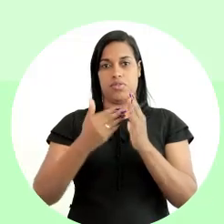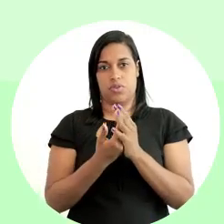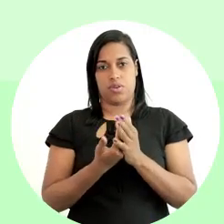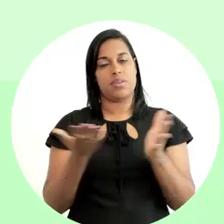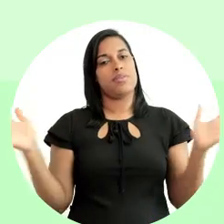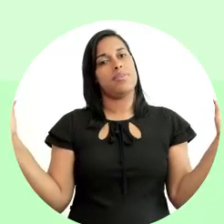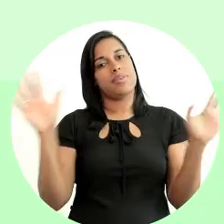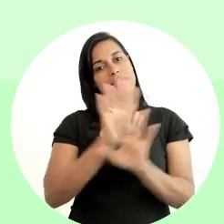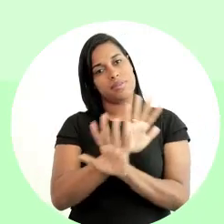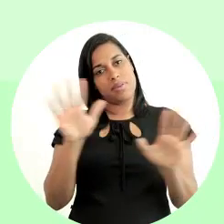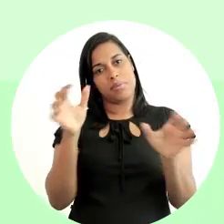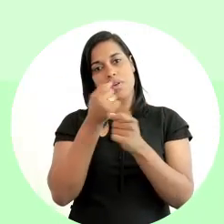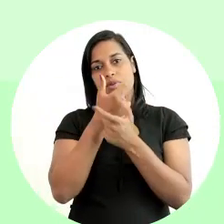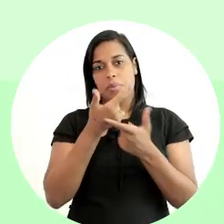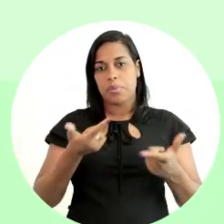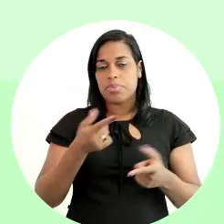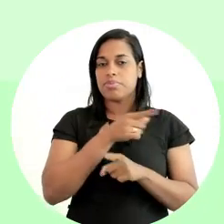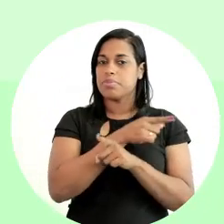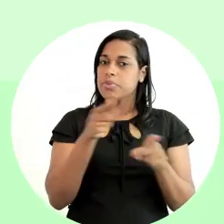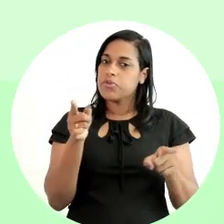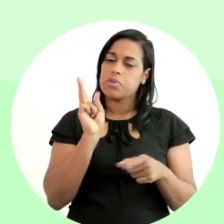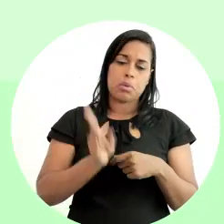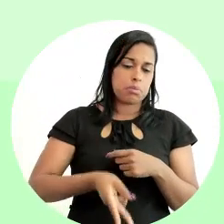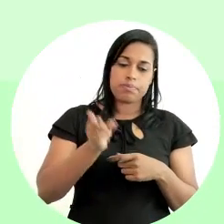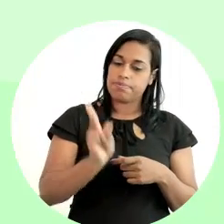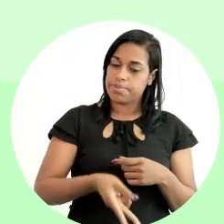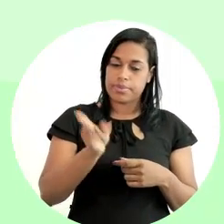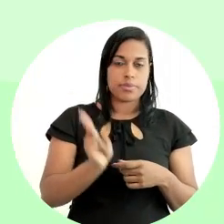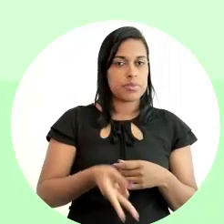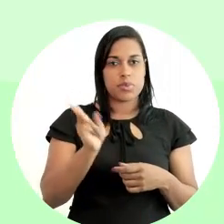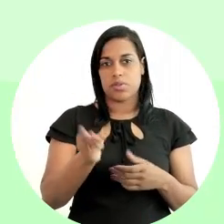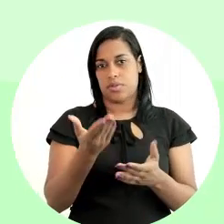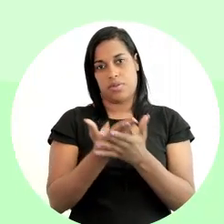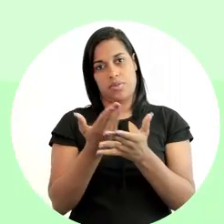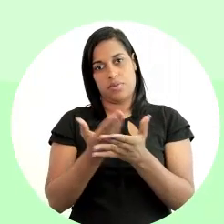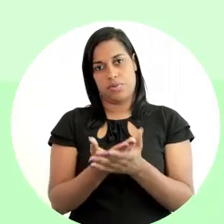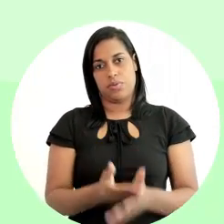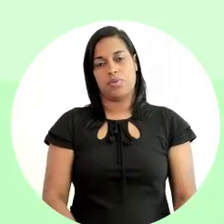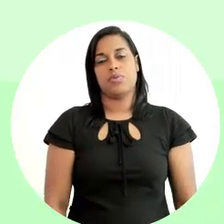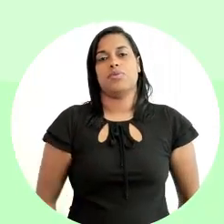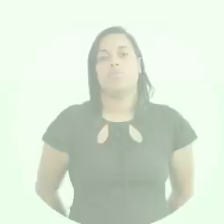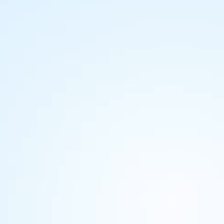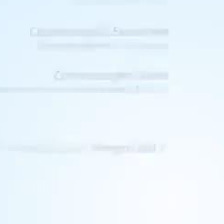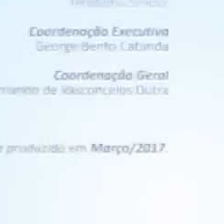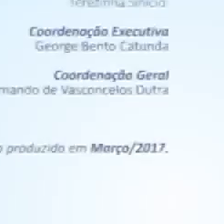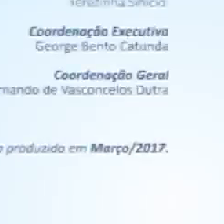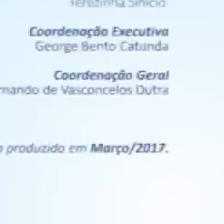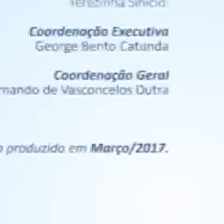escola. Até mais e que vocês continuem os seus estudos.